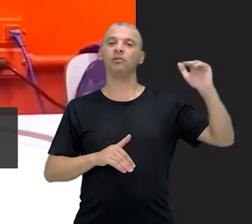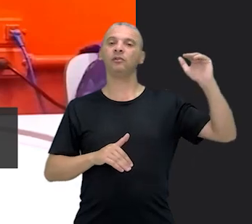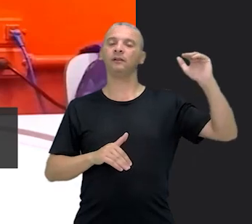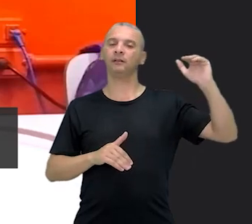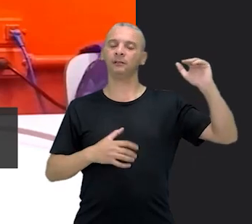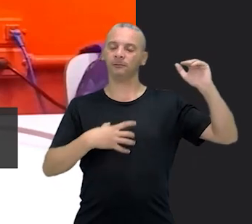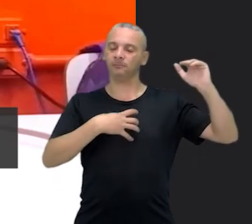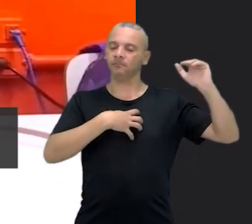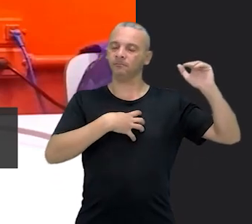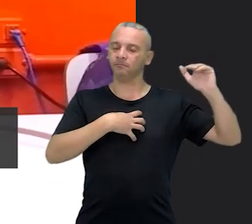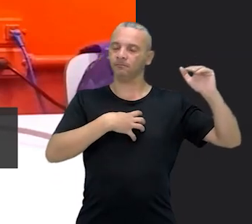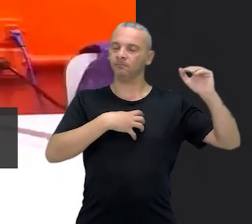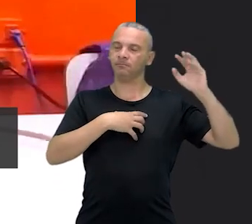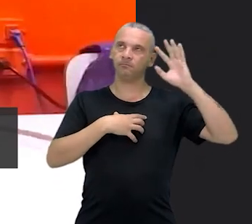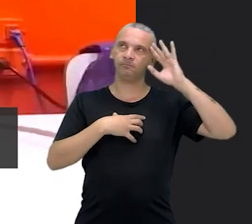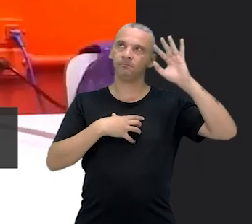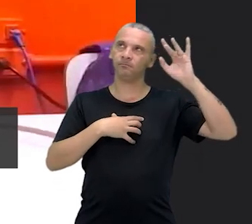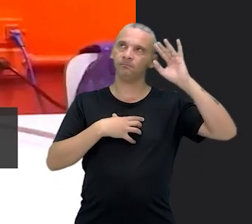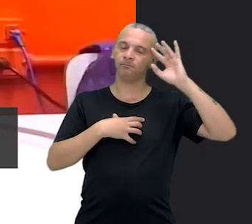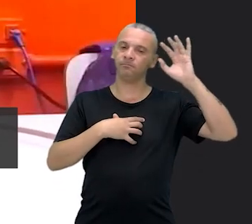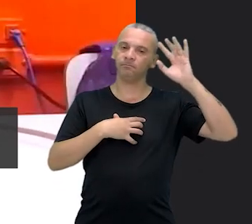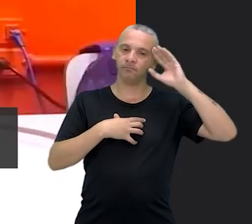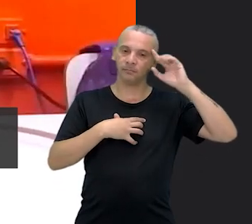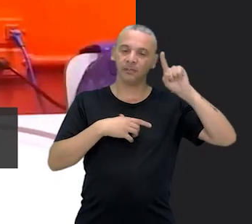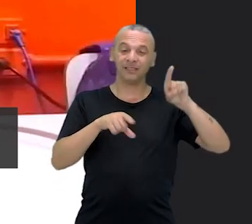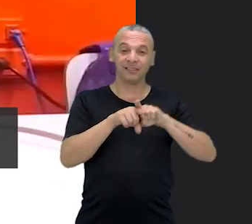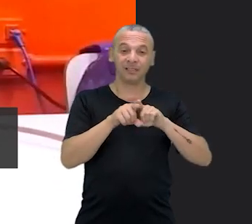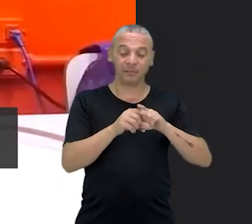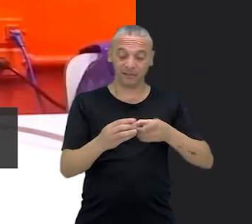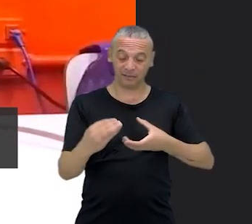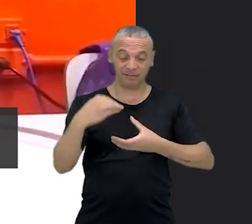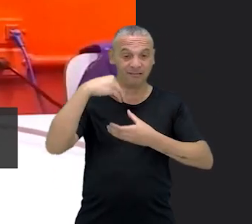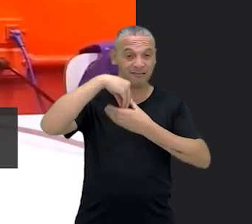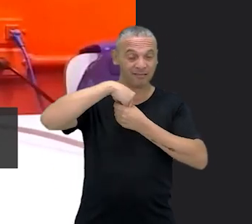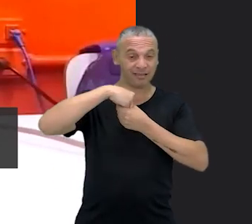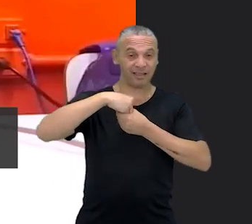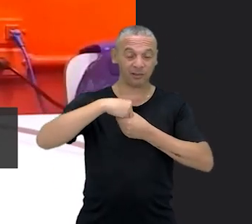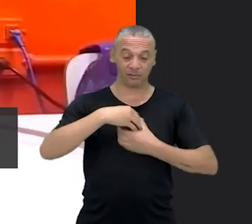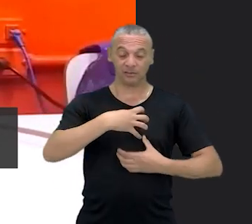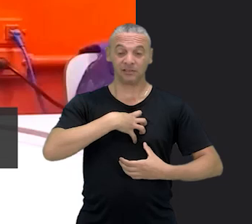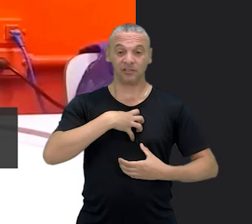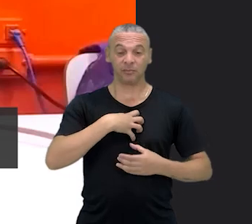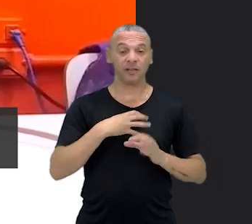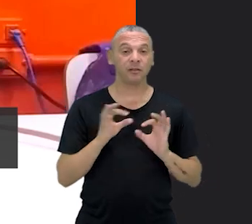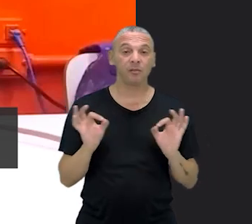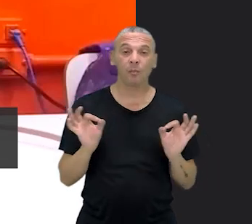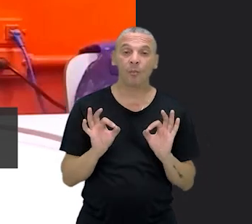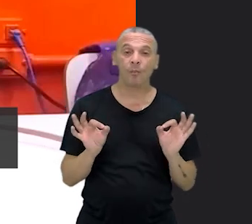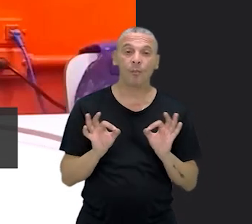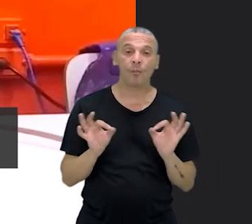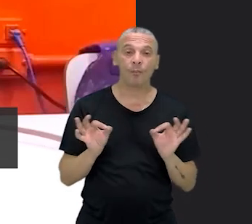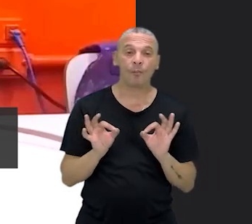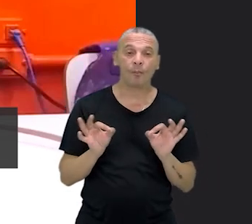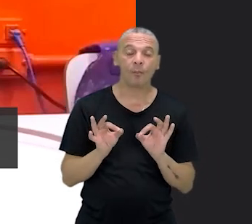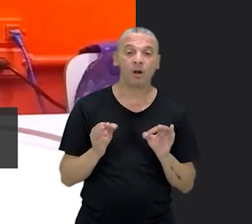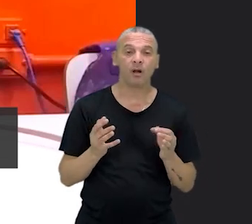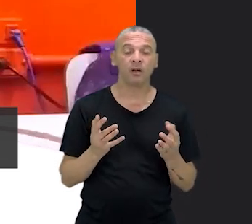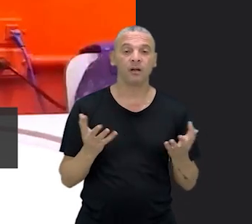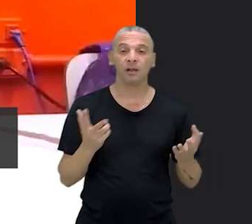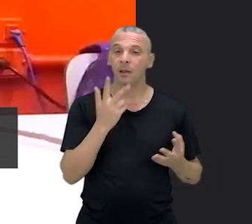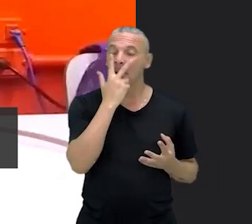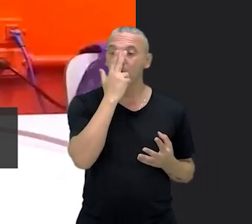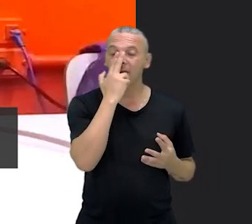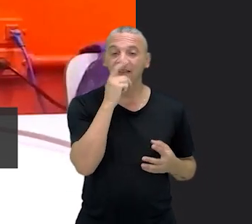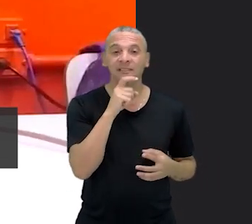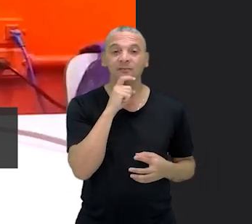né? Sonhadora, vamos dizer assim, uma mulher fria. Se você prestar atenção, ela começa a agir friamente com